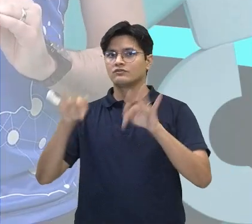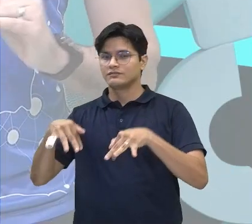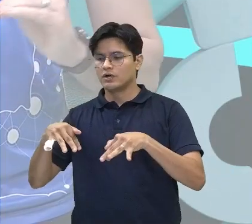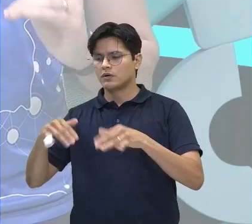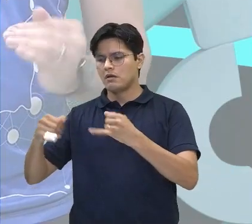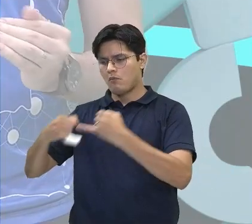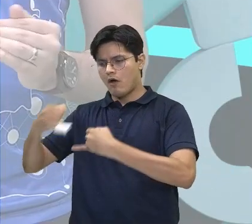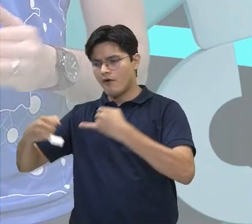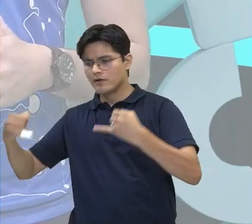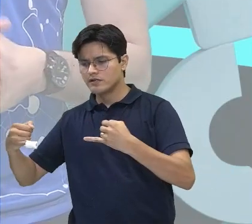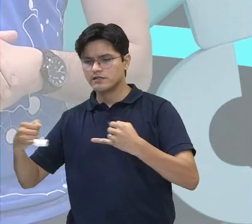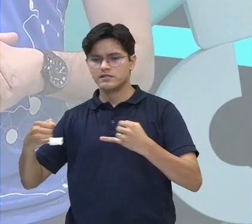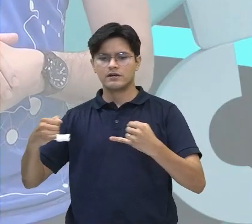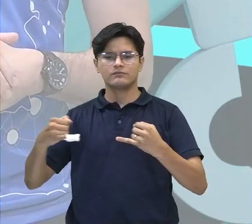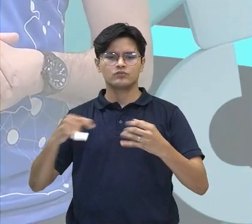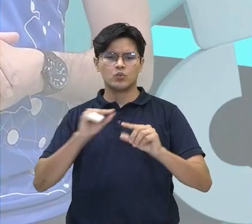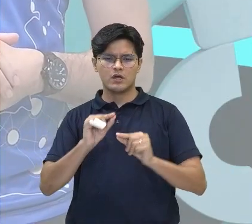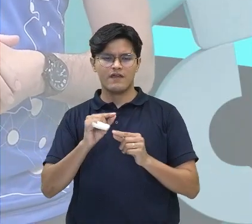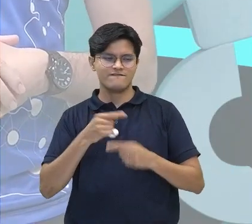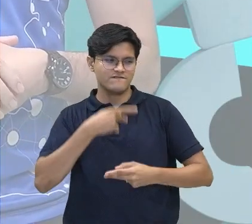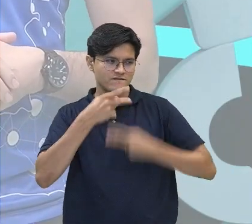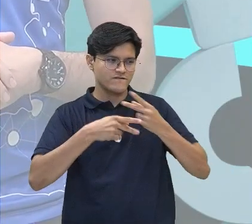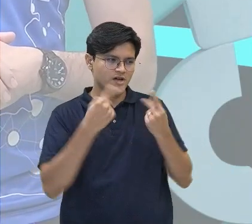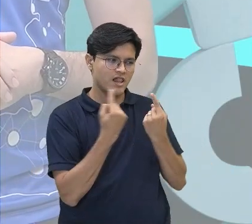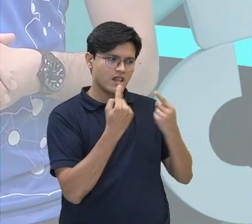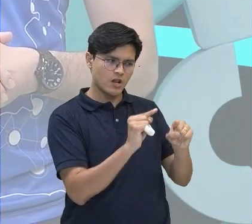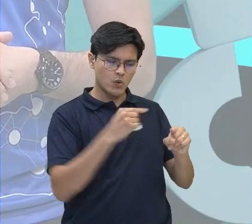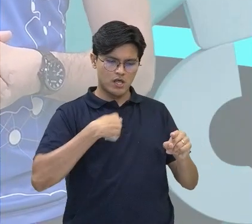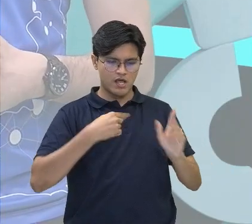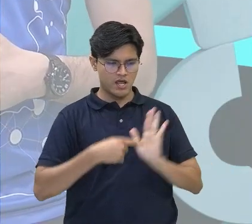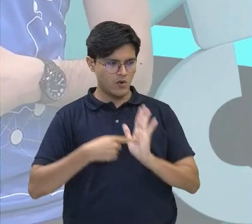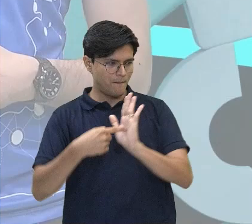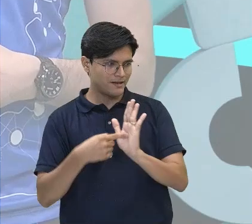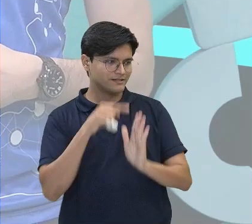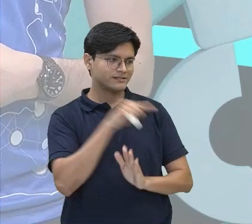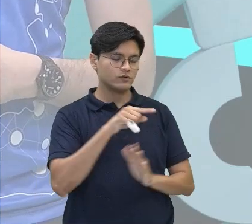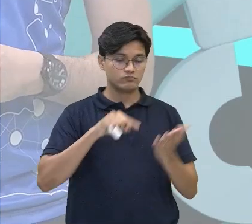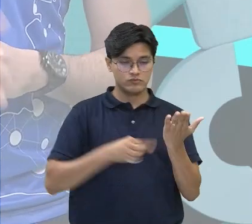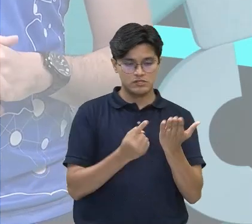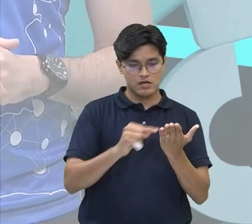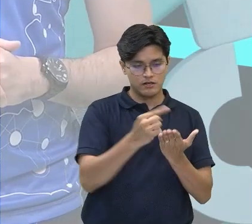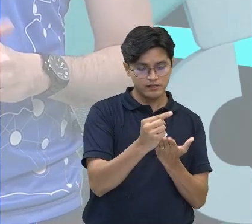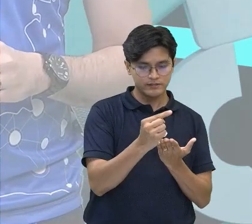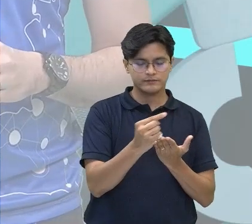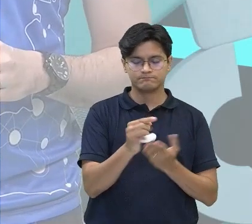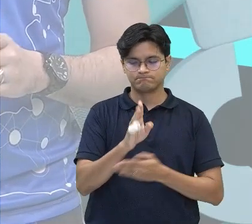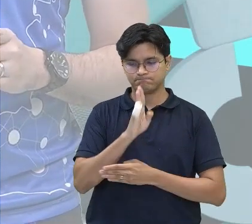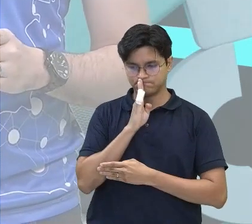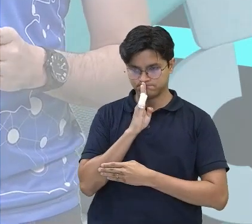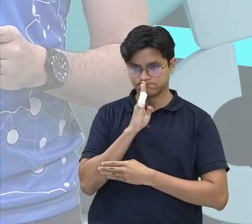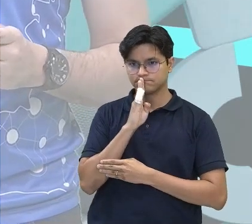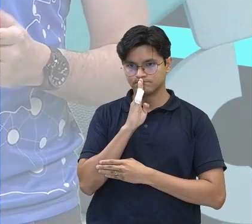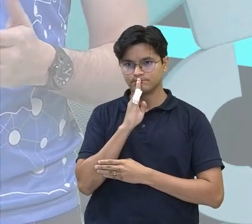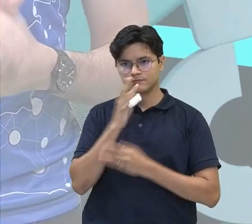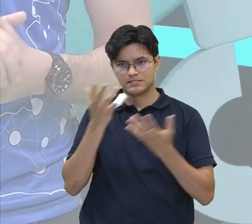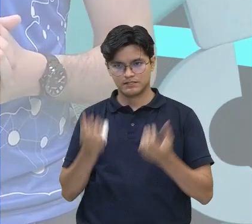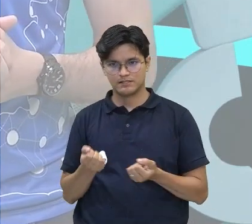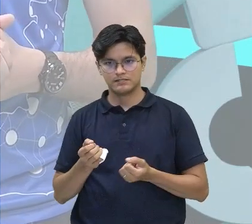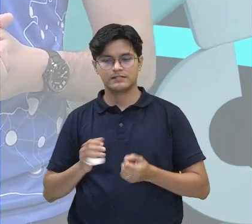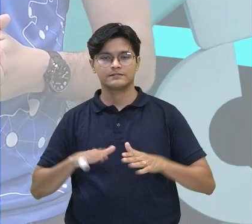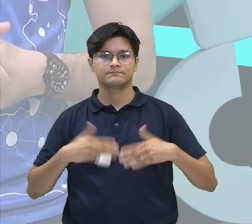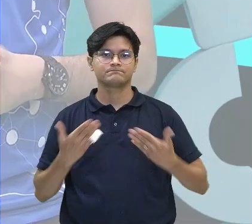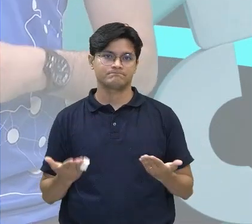ali em silêncio, para no final sabermos quem de fato vai aparecer. Então a agulha acredita que o ato de ir à frente, de liderar, é